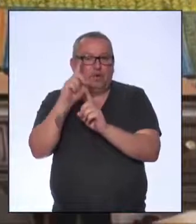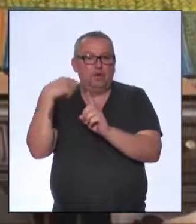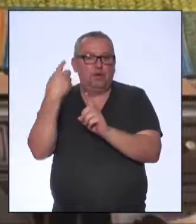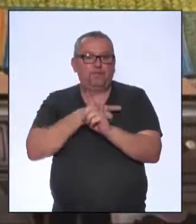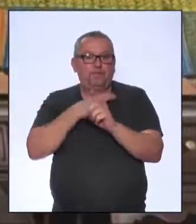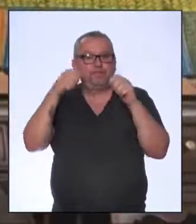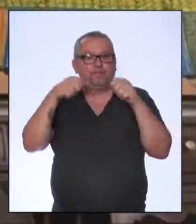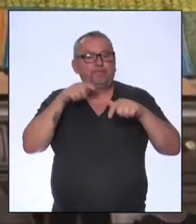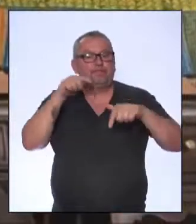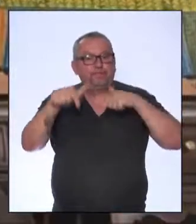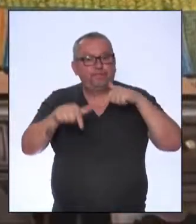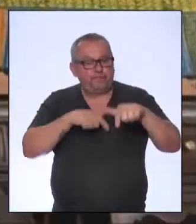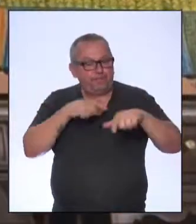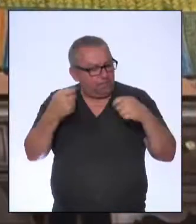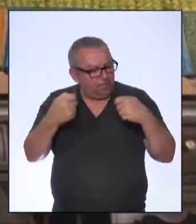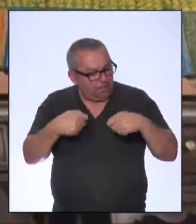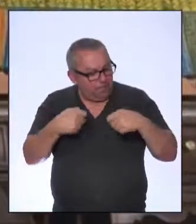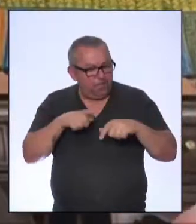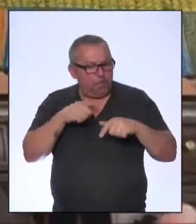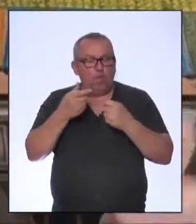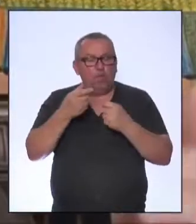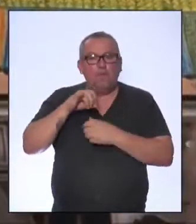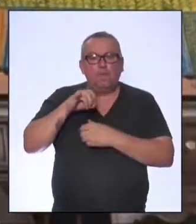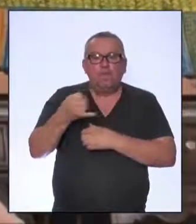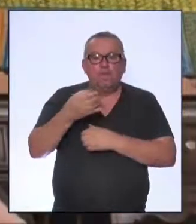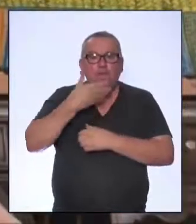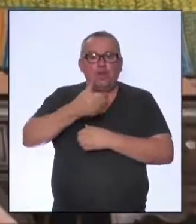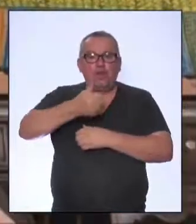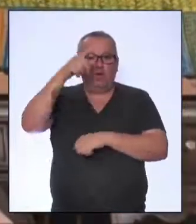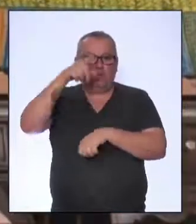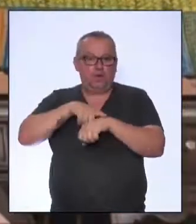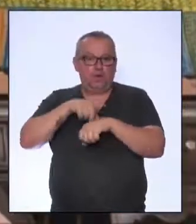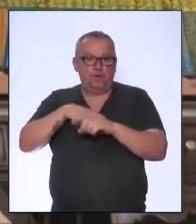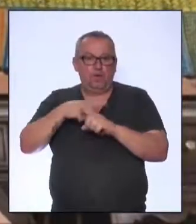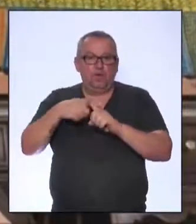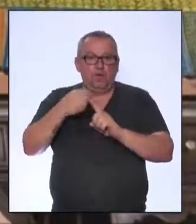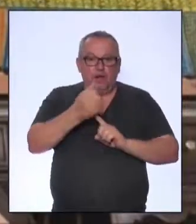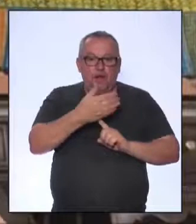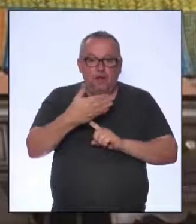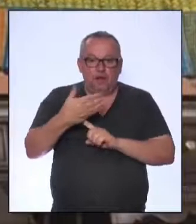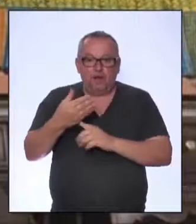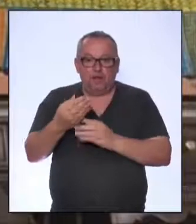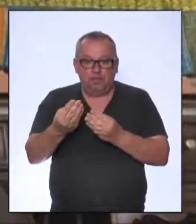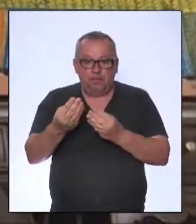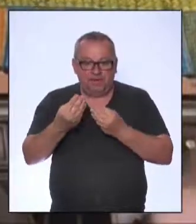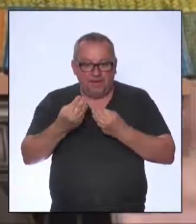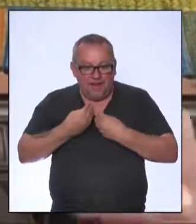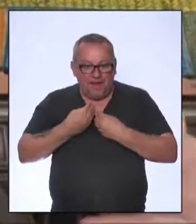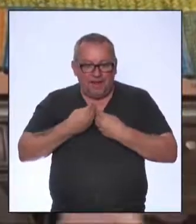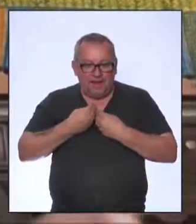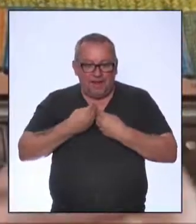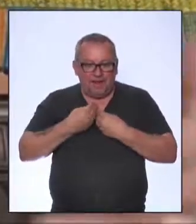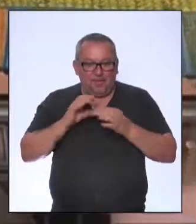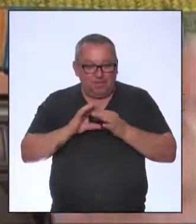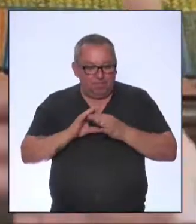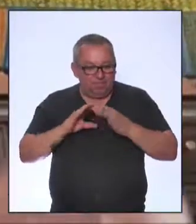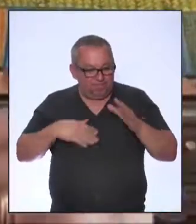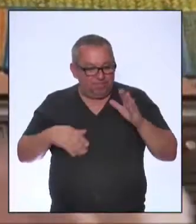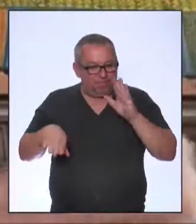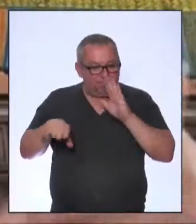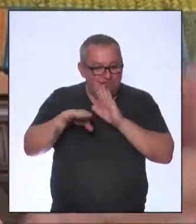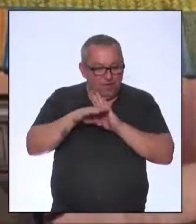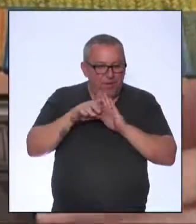é como aproveitar melhor esse tempo, já que a tecnologia nos permite chegar lá, para ajudar